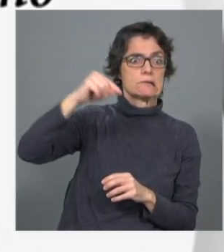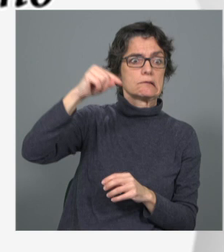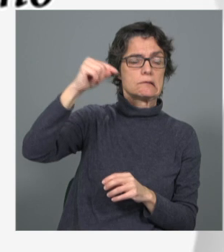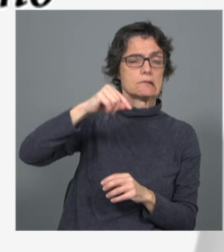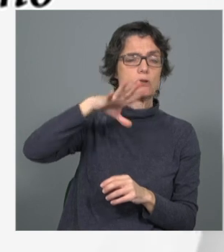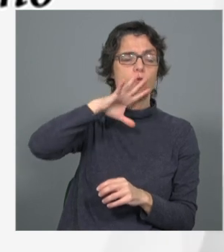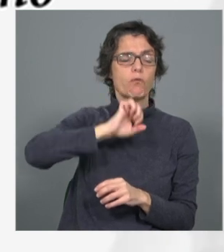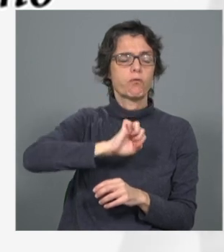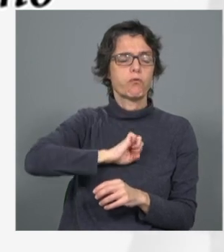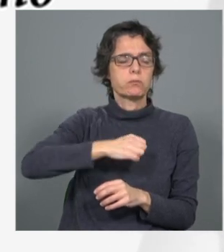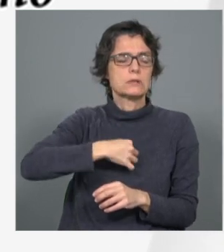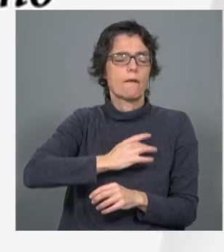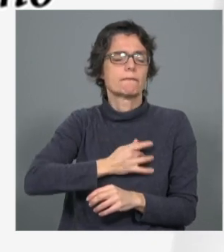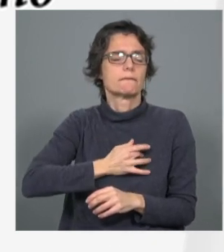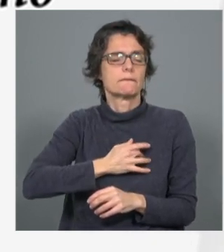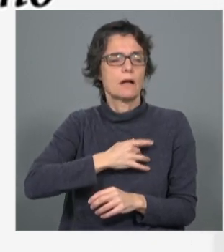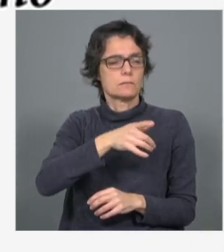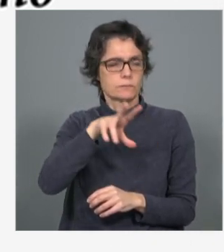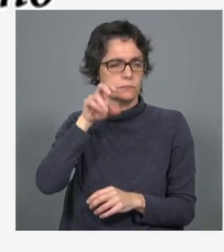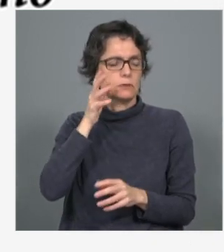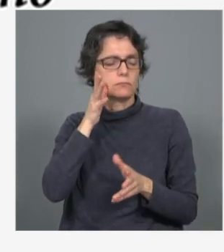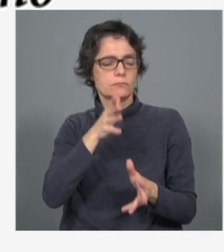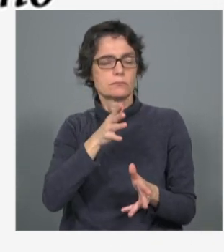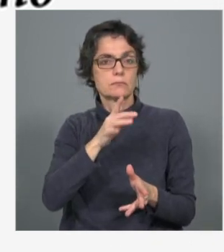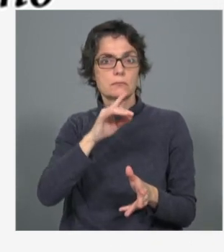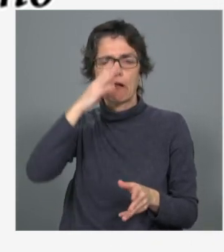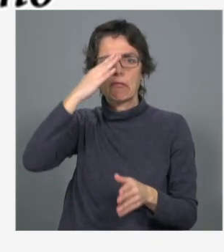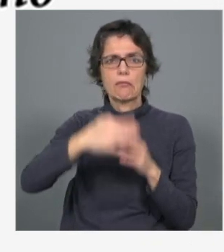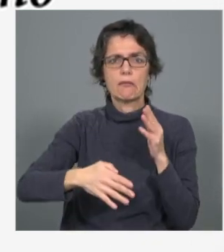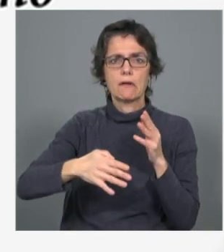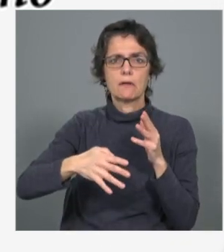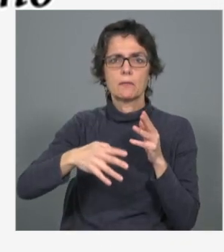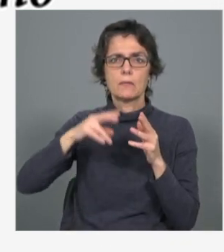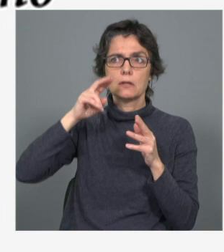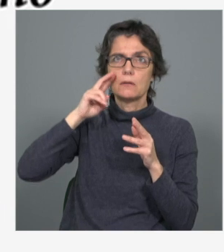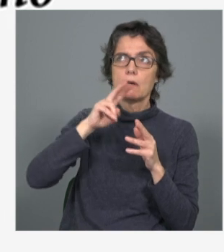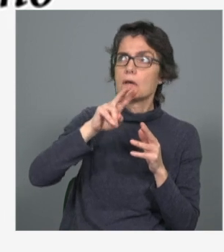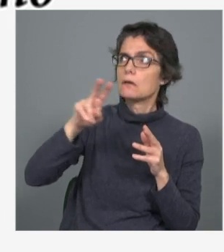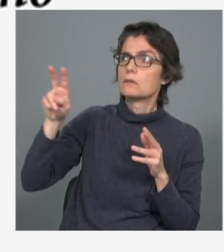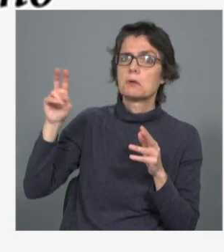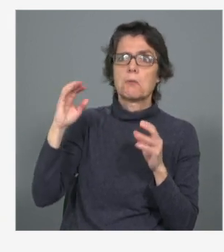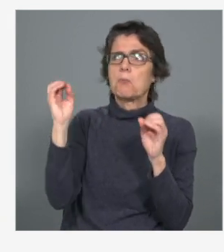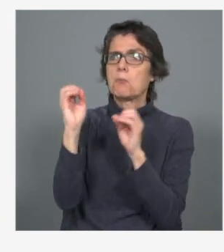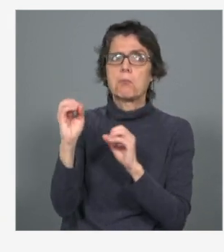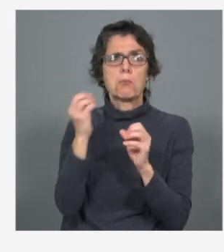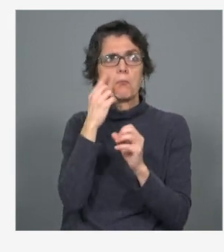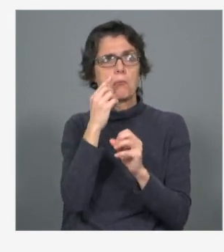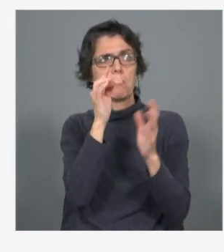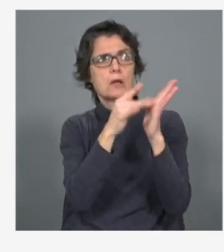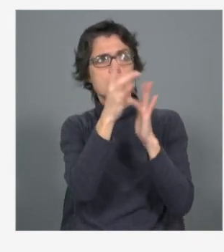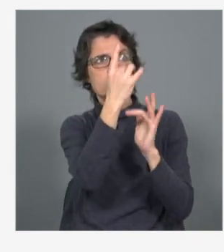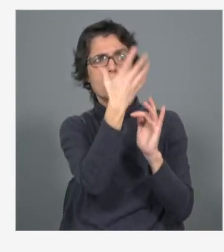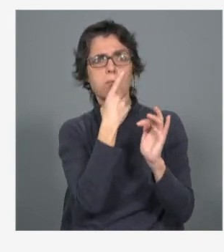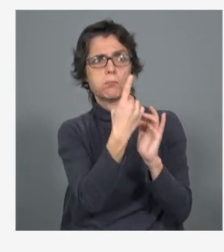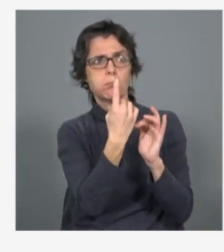amado, escutai-o. De repente, olhando em redor, não viram mais ninguém a não ser Jesus, sozinho,